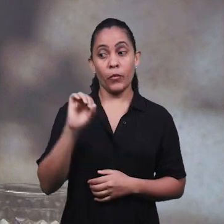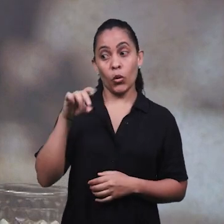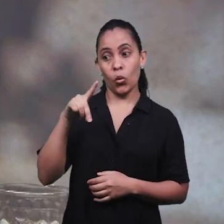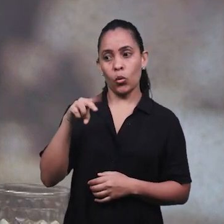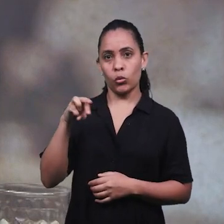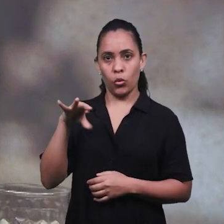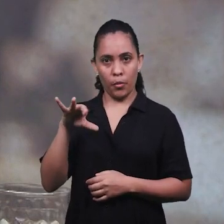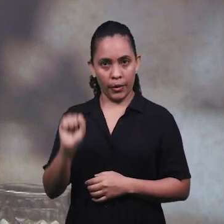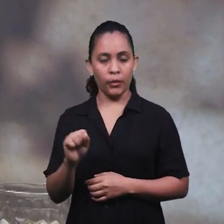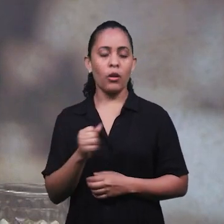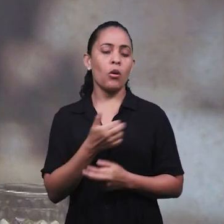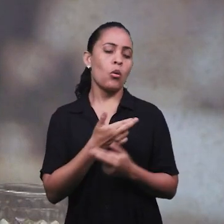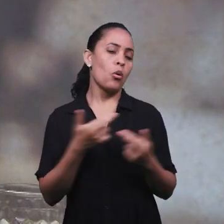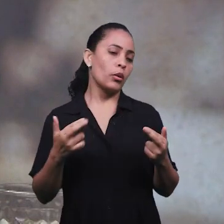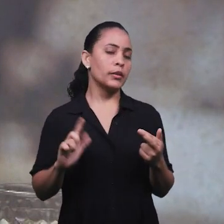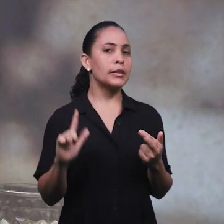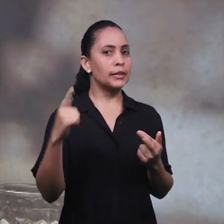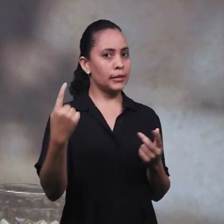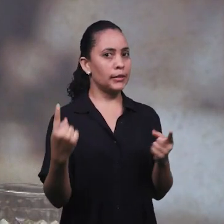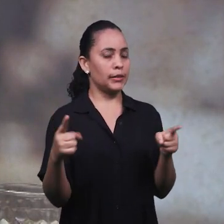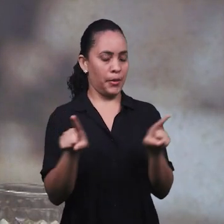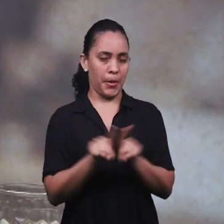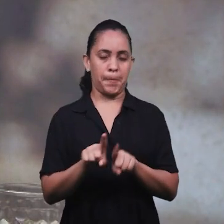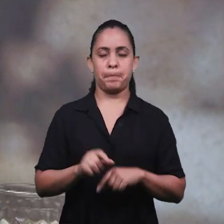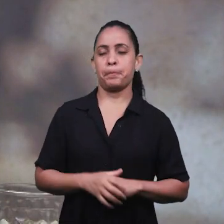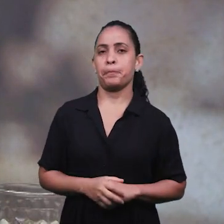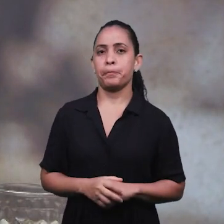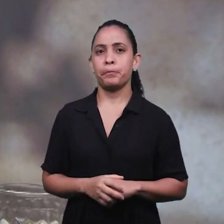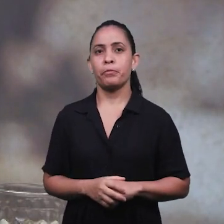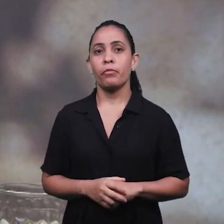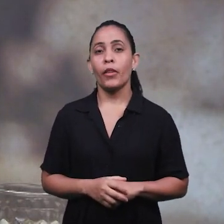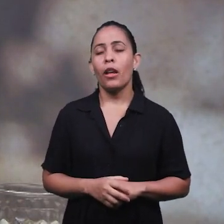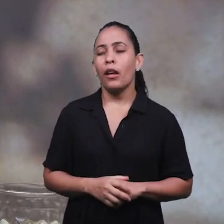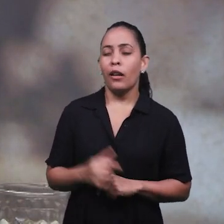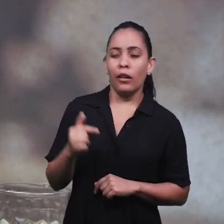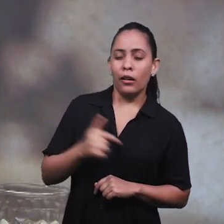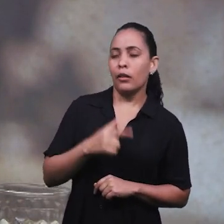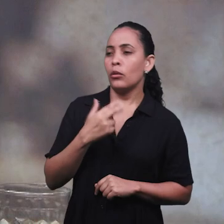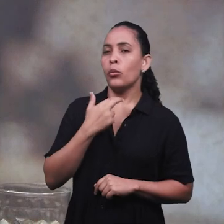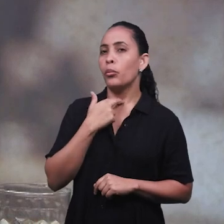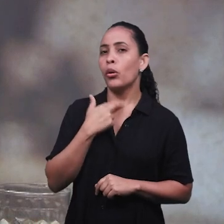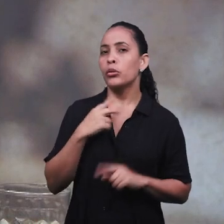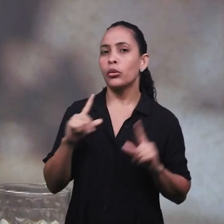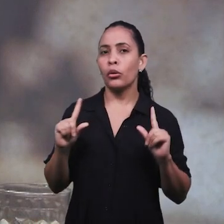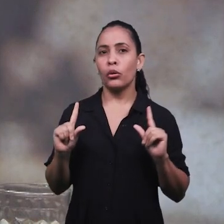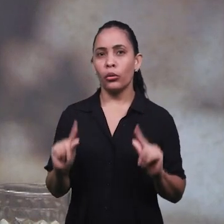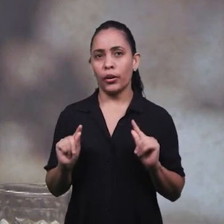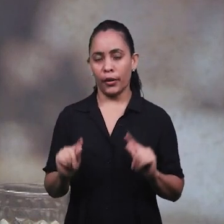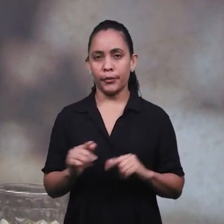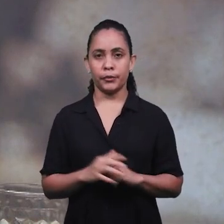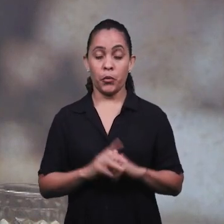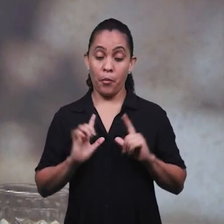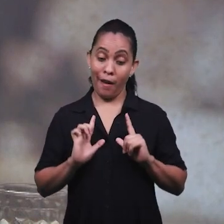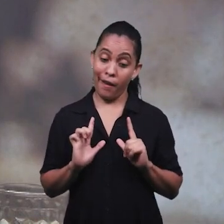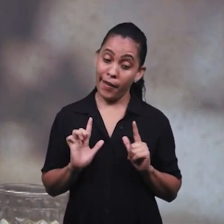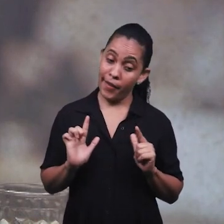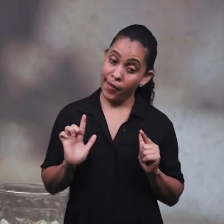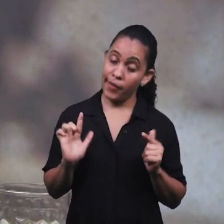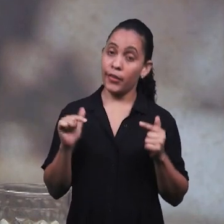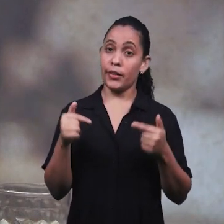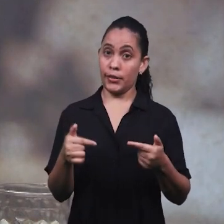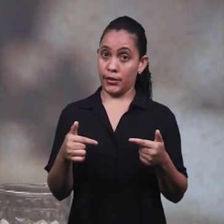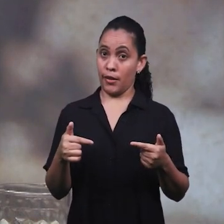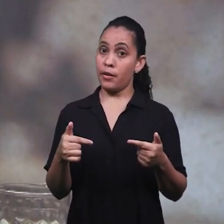Além disso, ele tem outros deveres. O condômino, ele não pode adotar nenhuma atitude